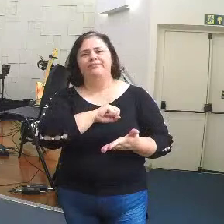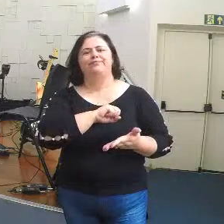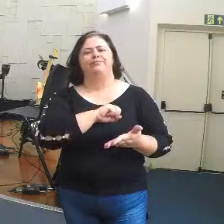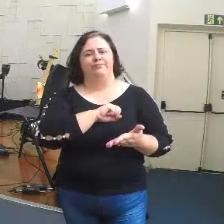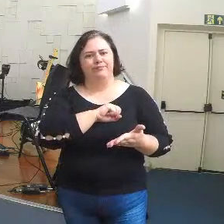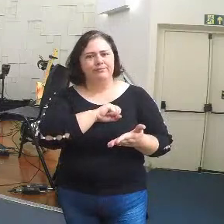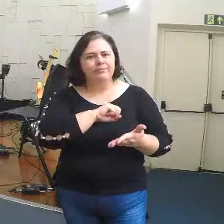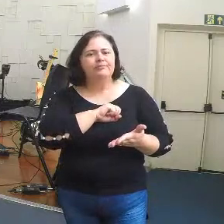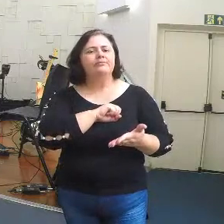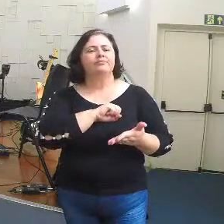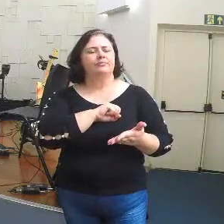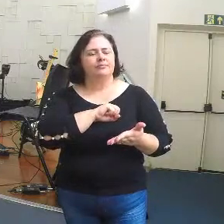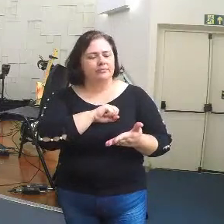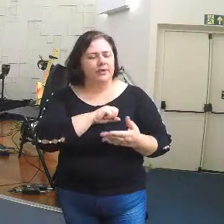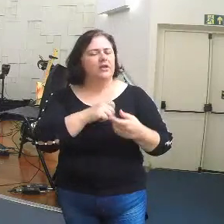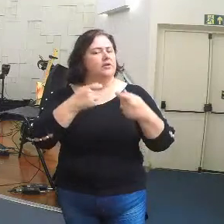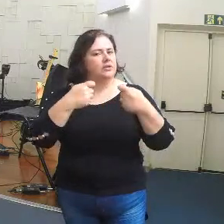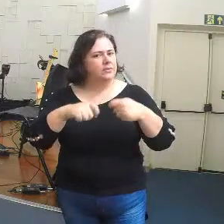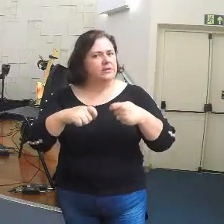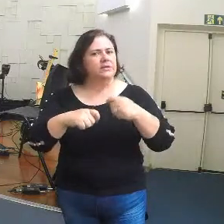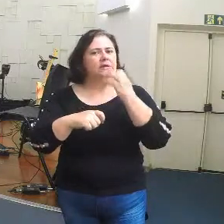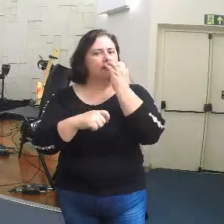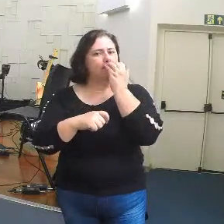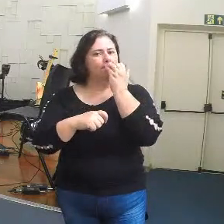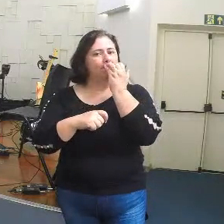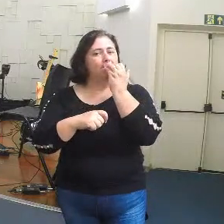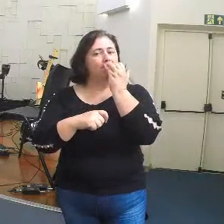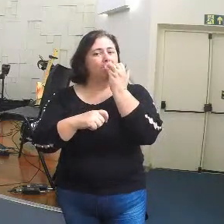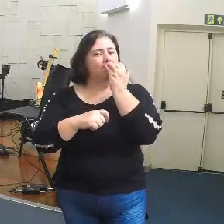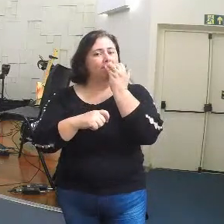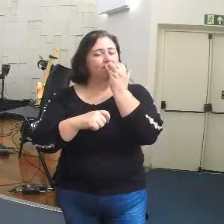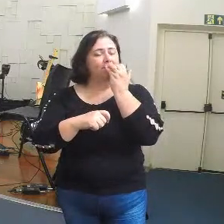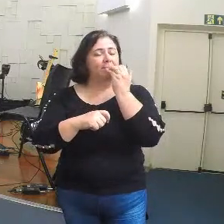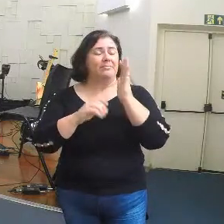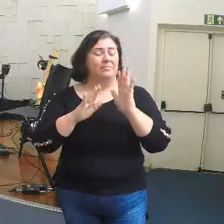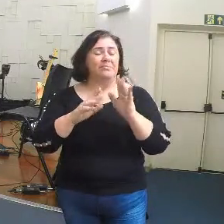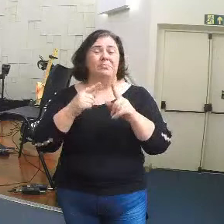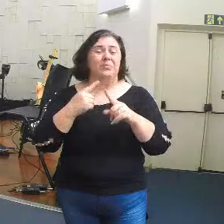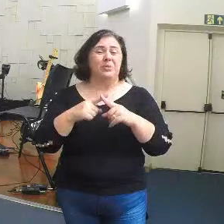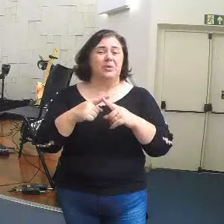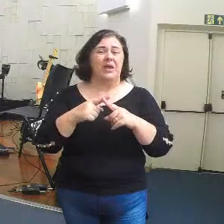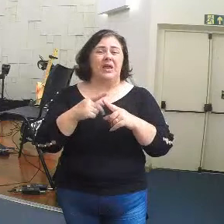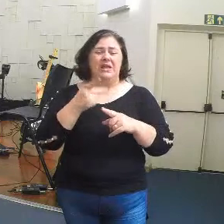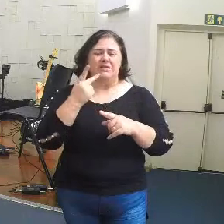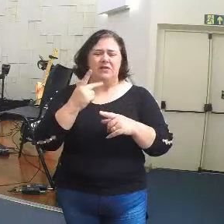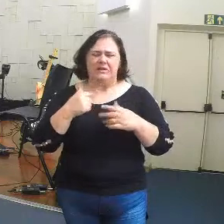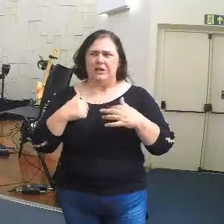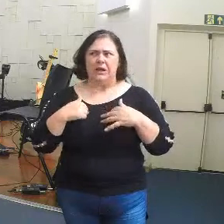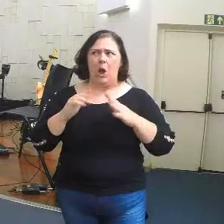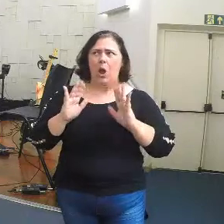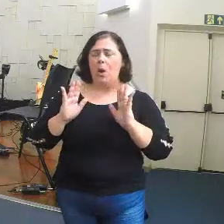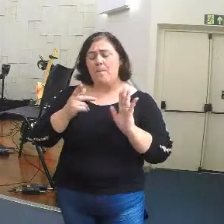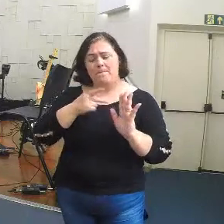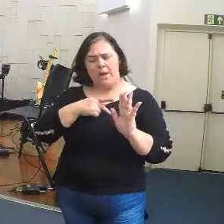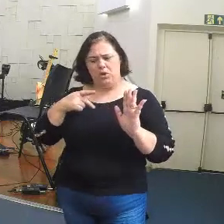se retrai, e você se torna seletivo. Na verdade, no fundo, você está protegendo a si mesmo, você está sendo